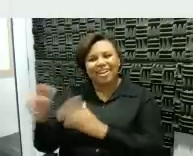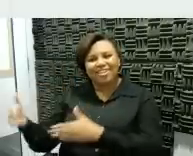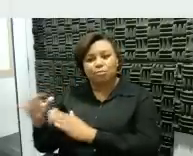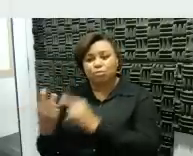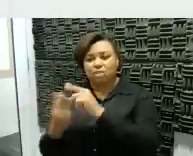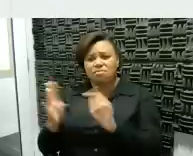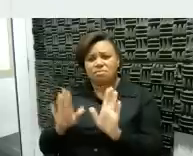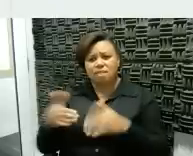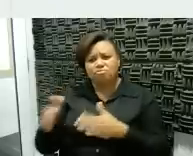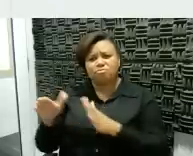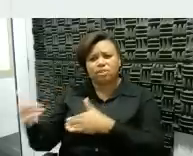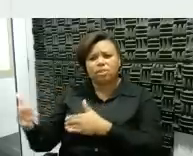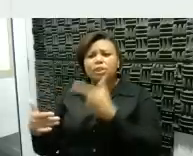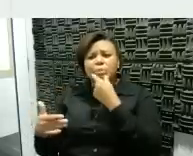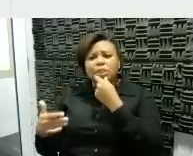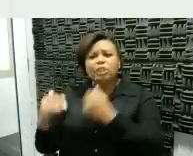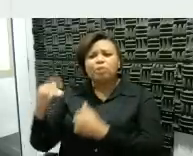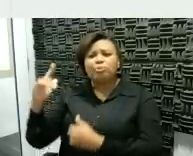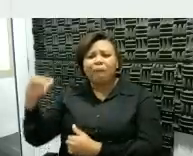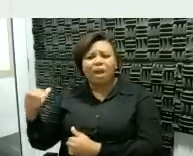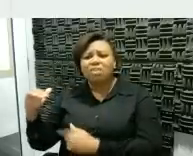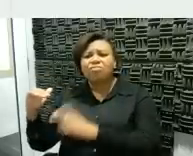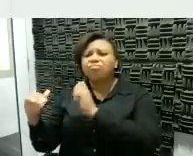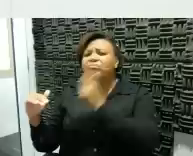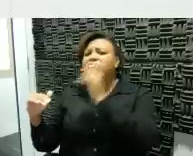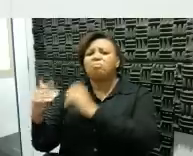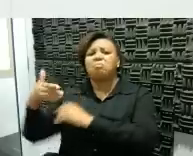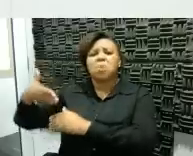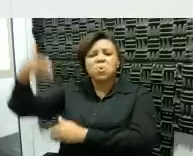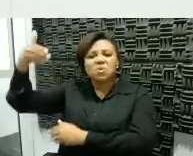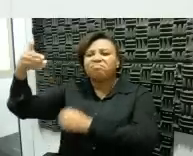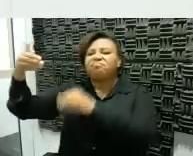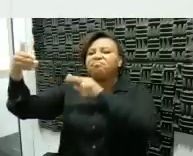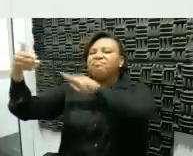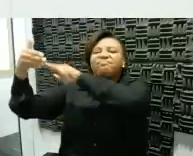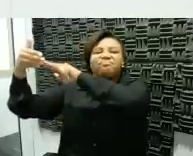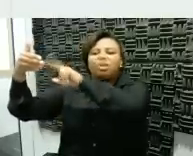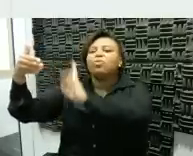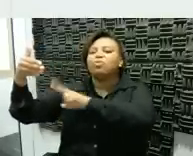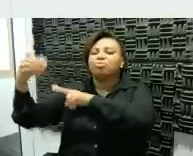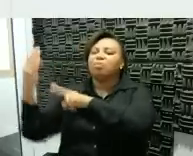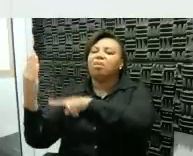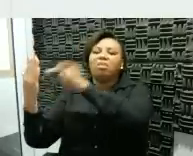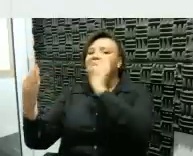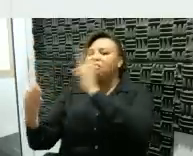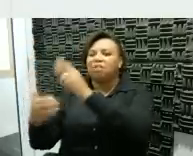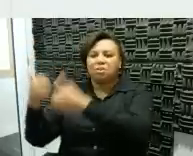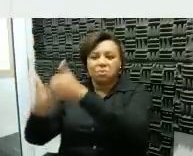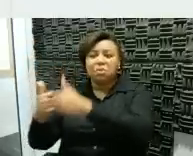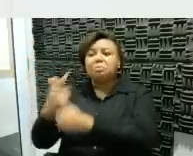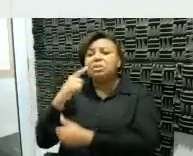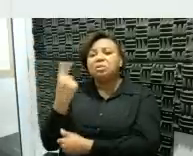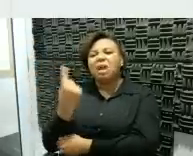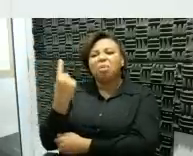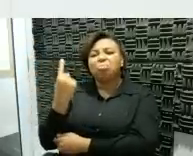nem perto do Muro eles estão atrás de um muro continua não enxergando o jogo O menino de baixa de média estatura tá enxergando mais ou